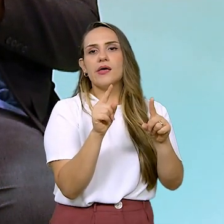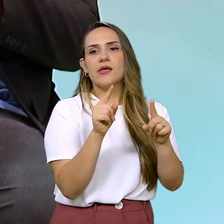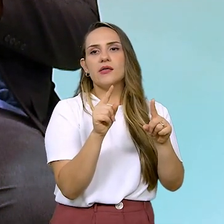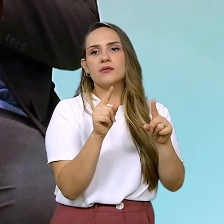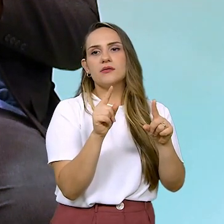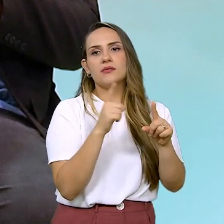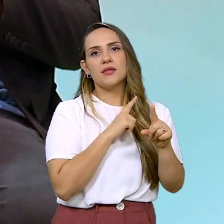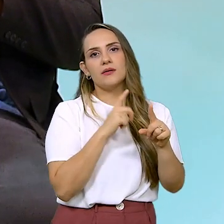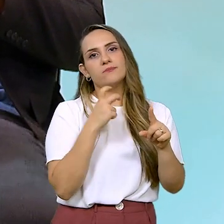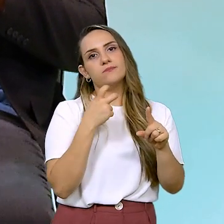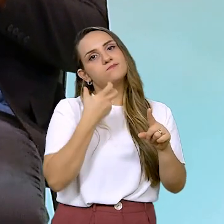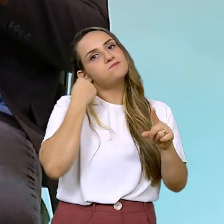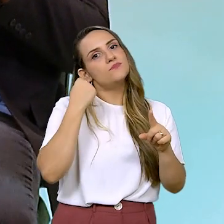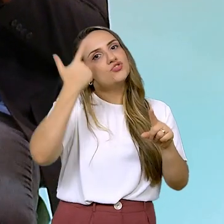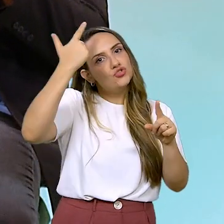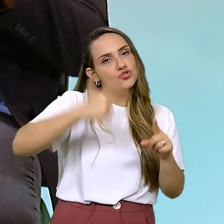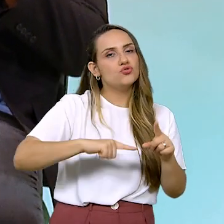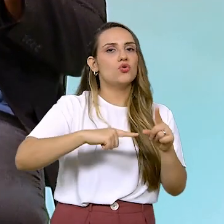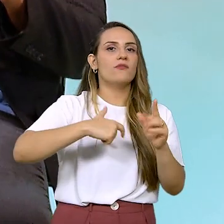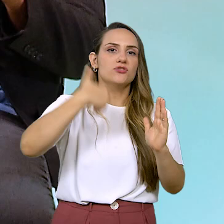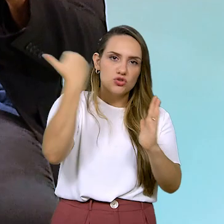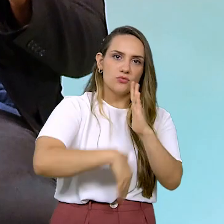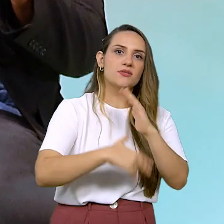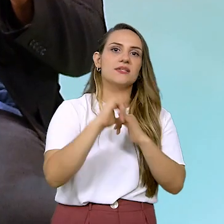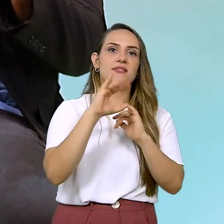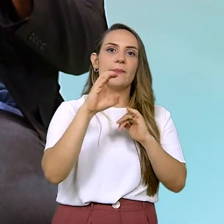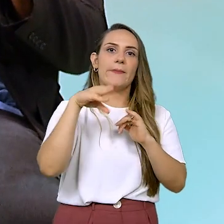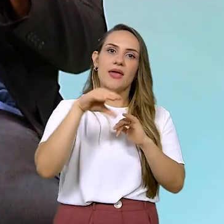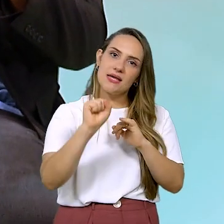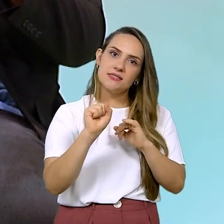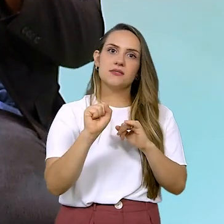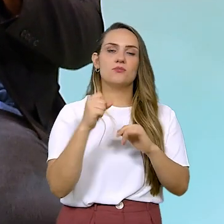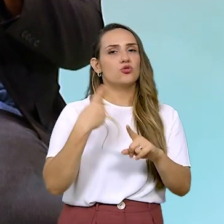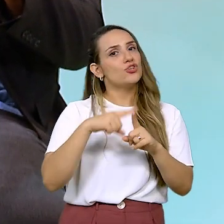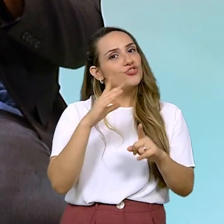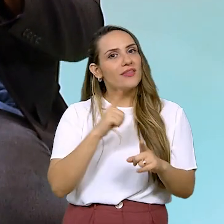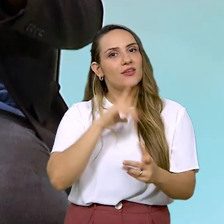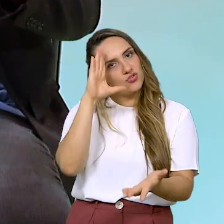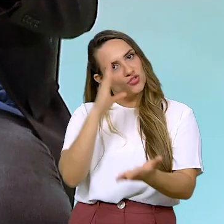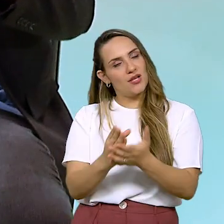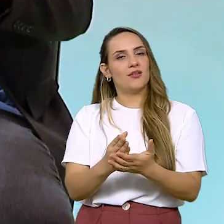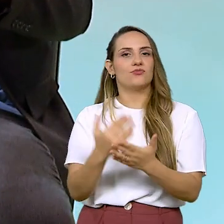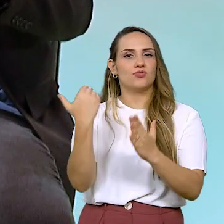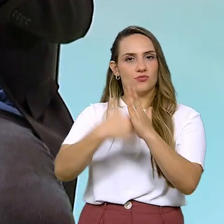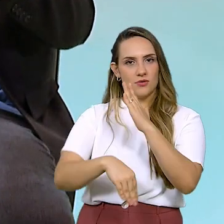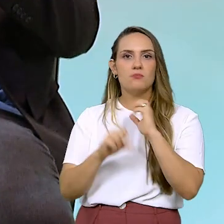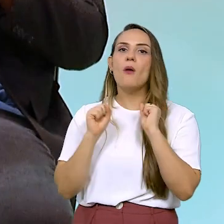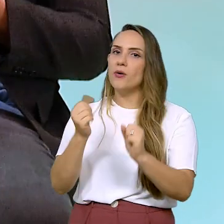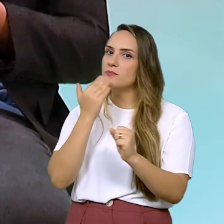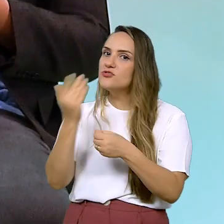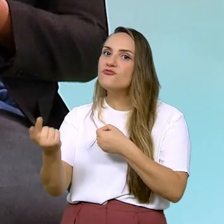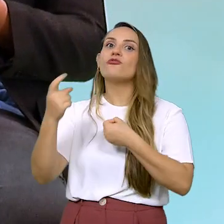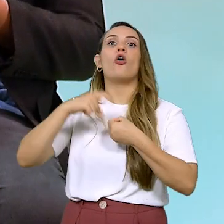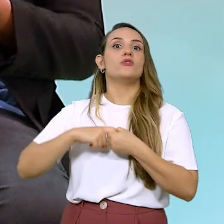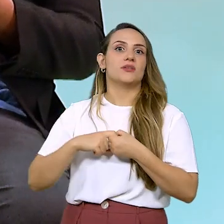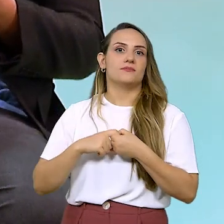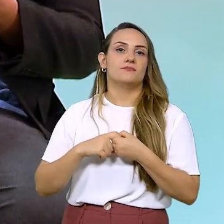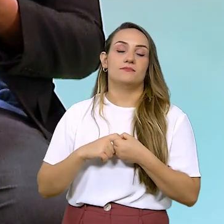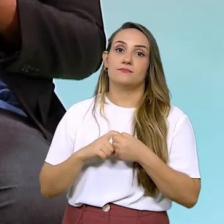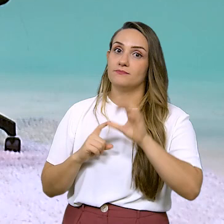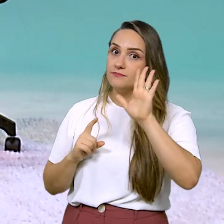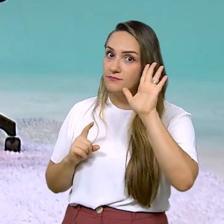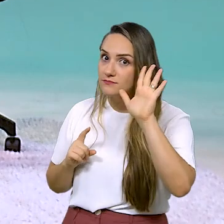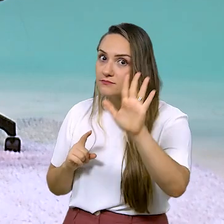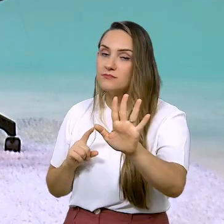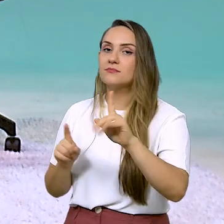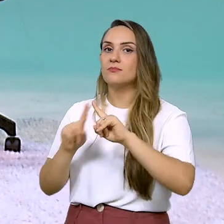mais fazer um determinado tipo de arrecadação ali do ICMS. Então, esses valores eles podem ser restituídos para o